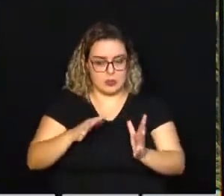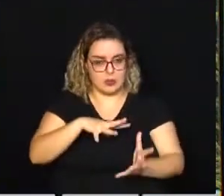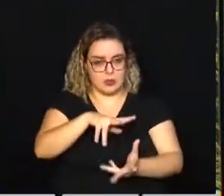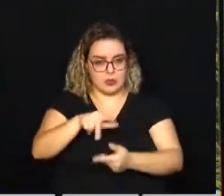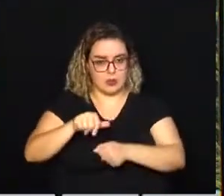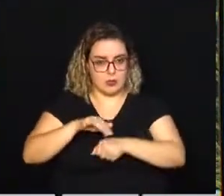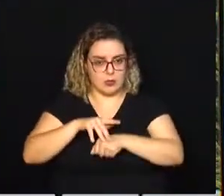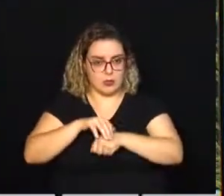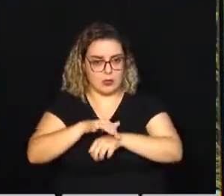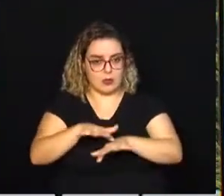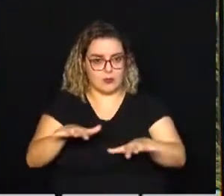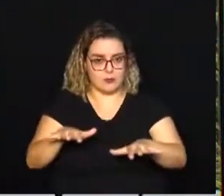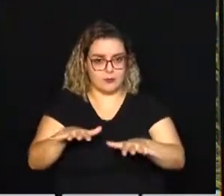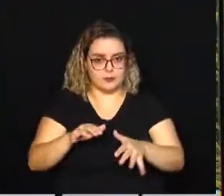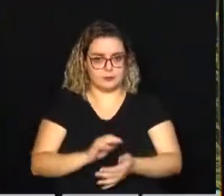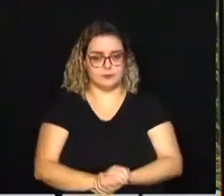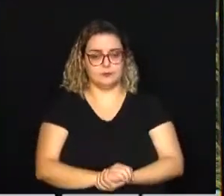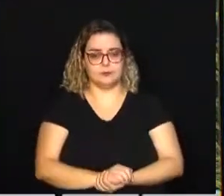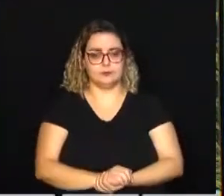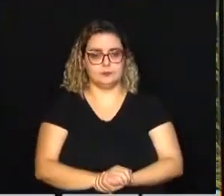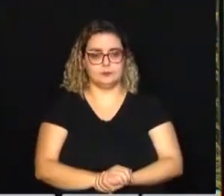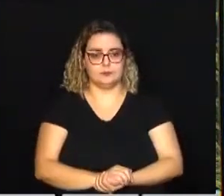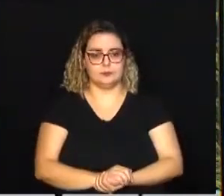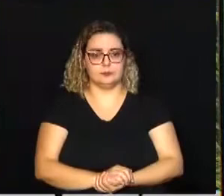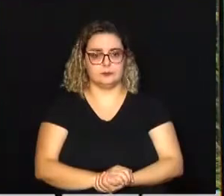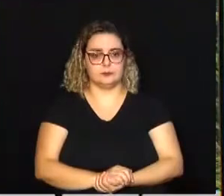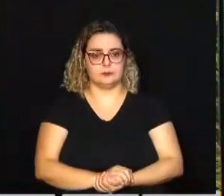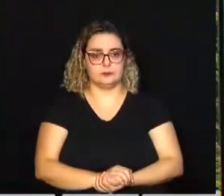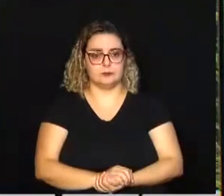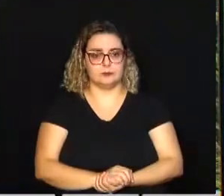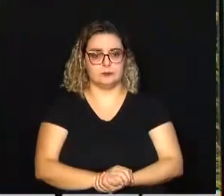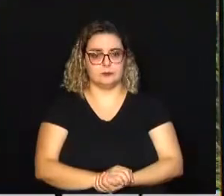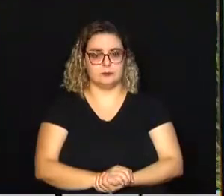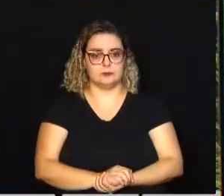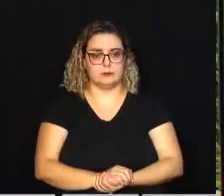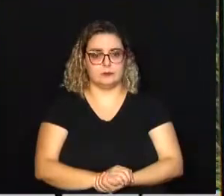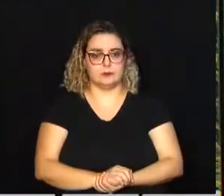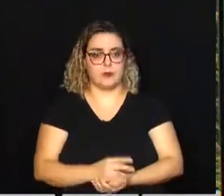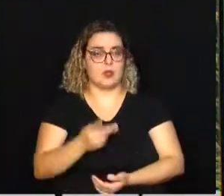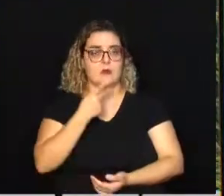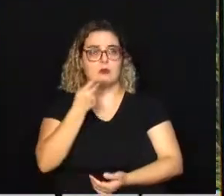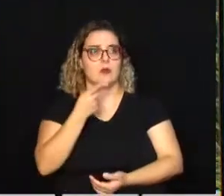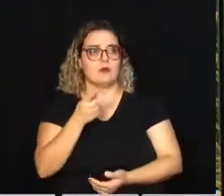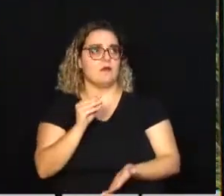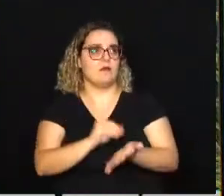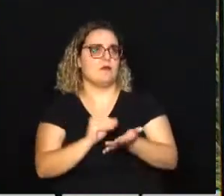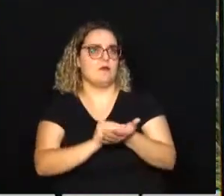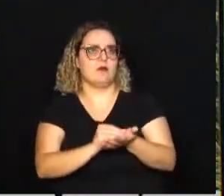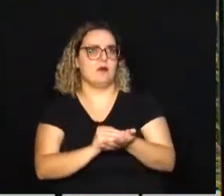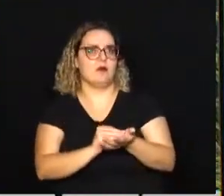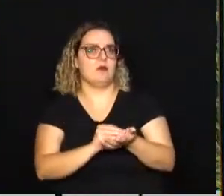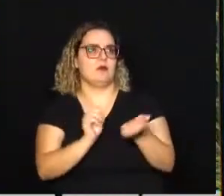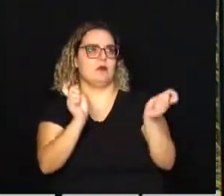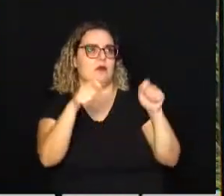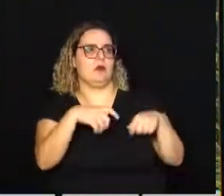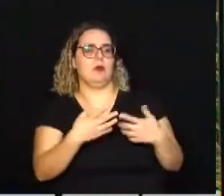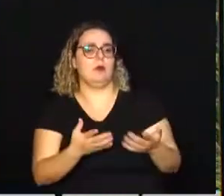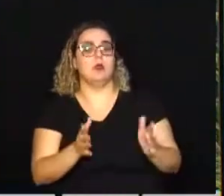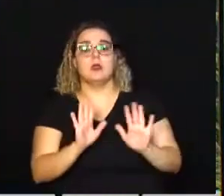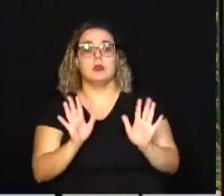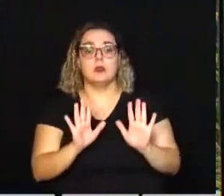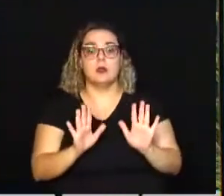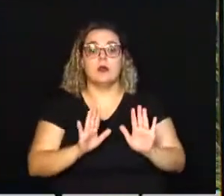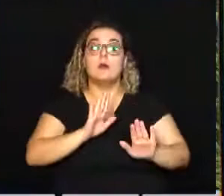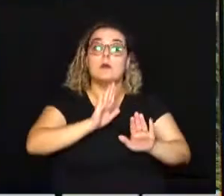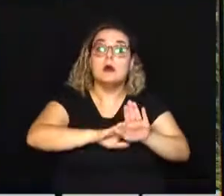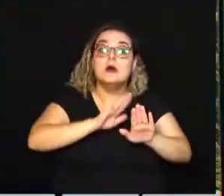assim, e não é uma coisa que que a gente possa falar que é uma incompetência. Não é só uma incompetência. É uma ação